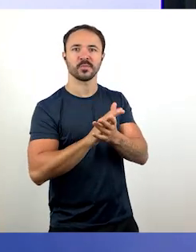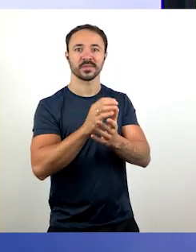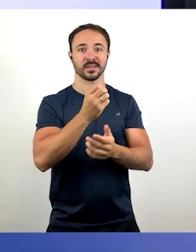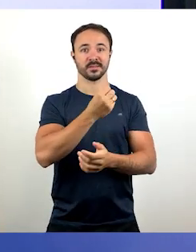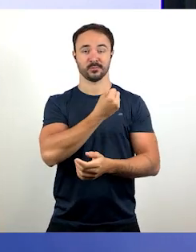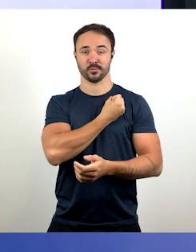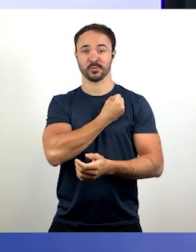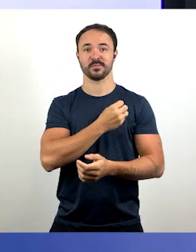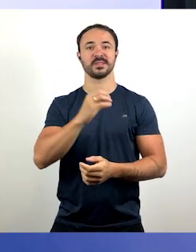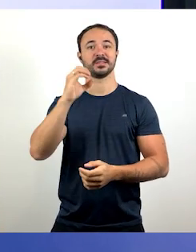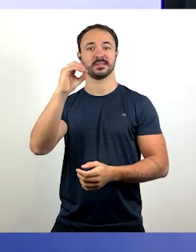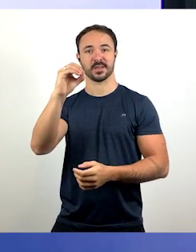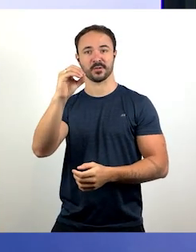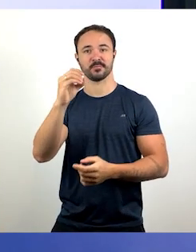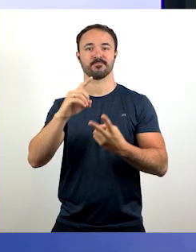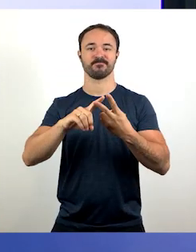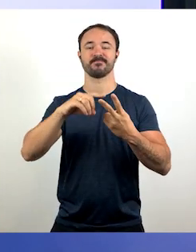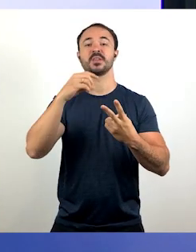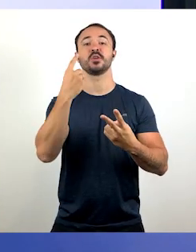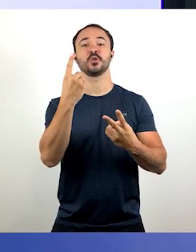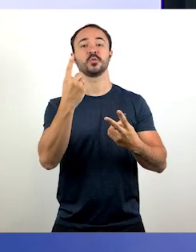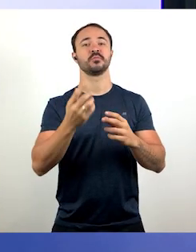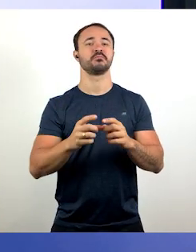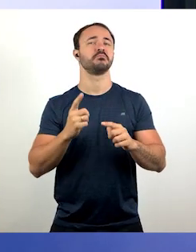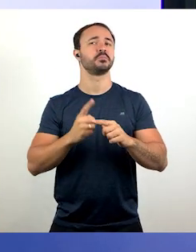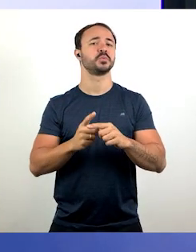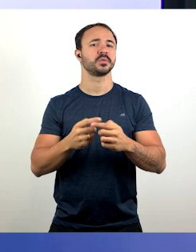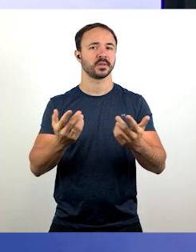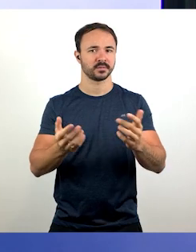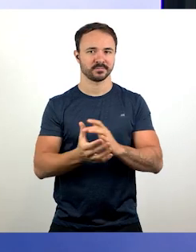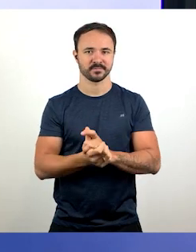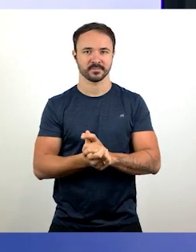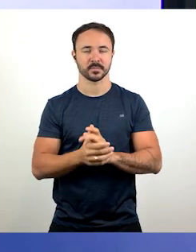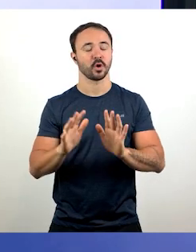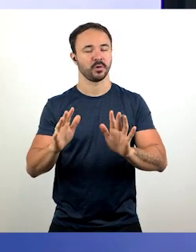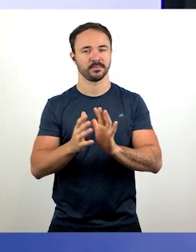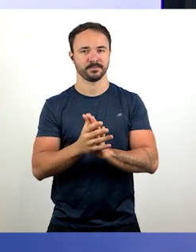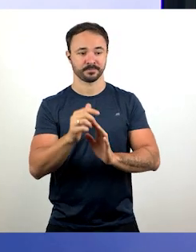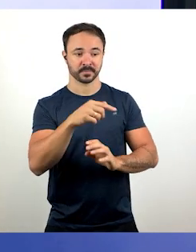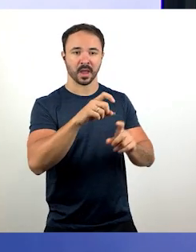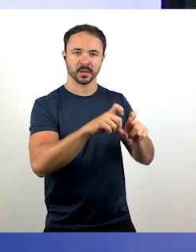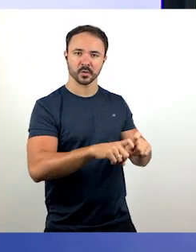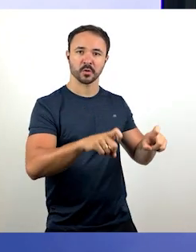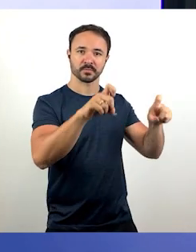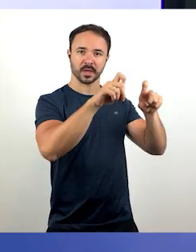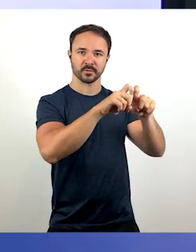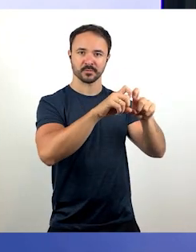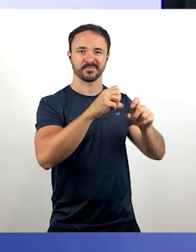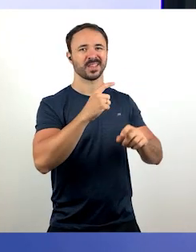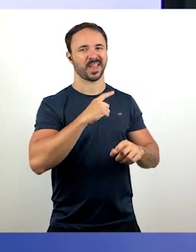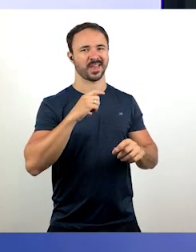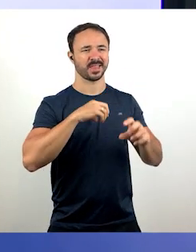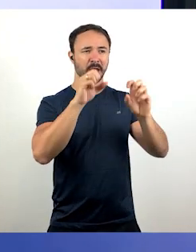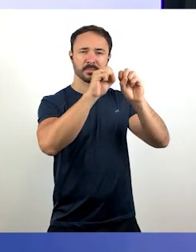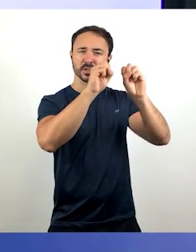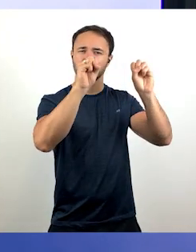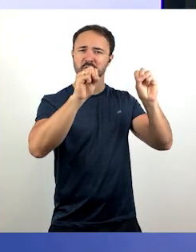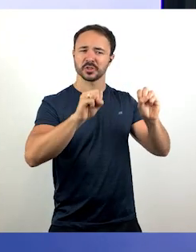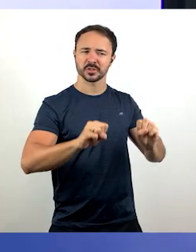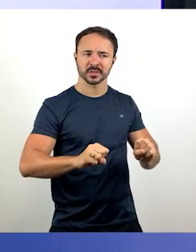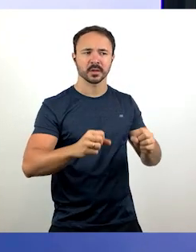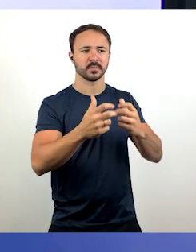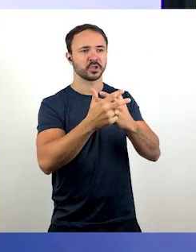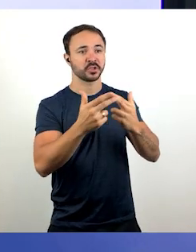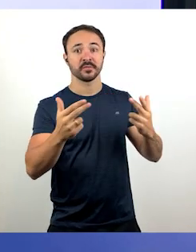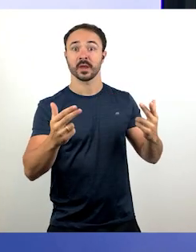Bom, um computador nada mais é do que uma estrutura de circuitos integrados que contém milhares de trilhas